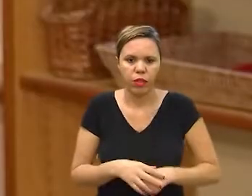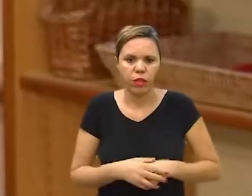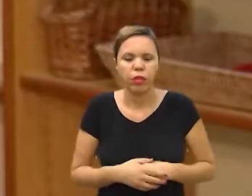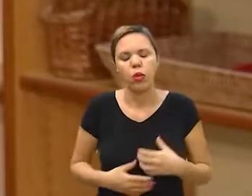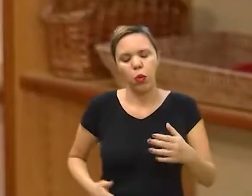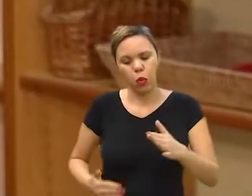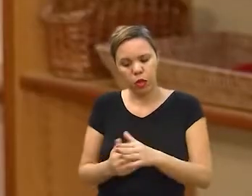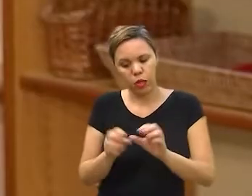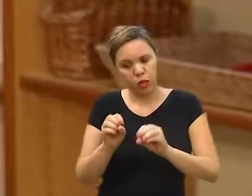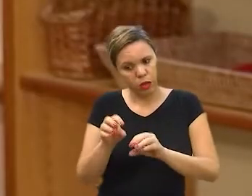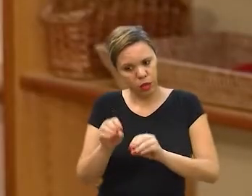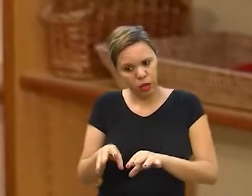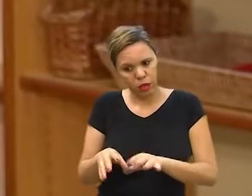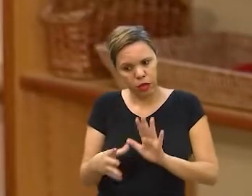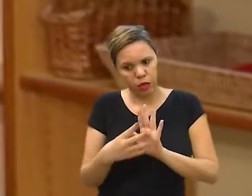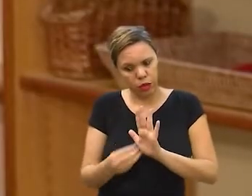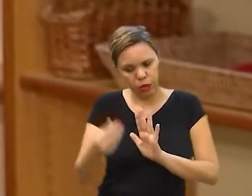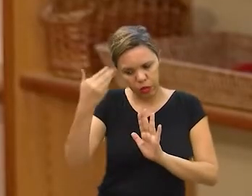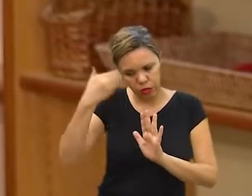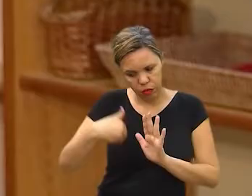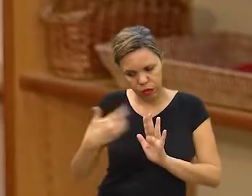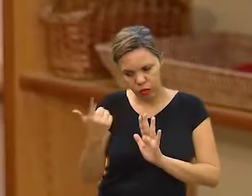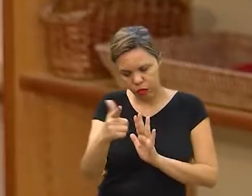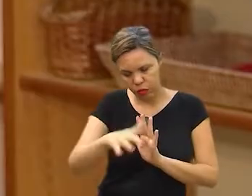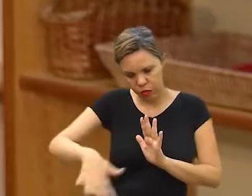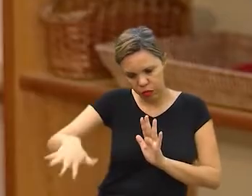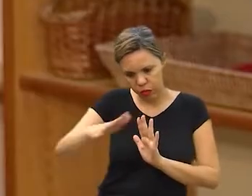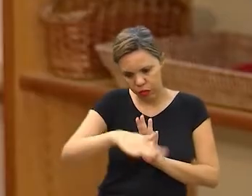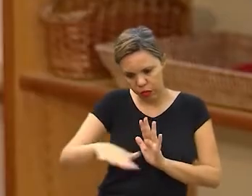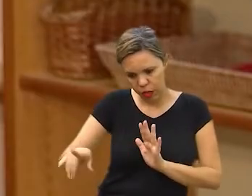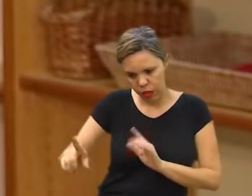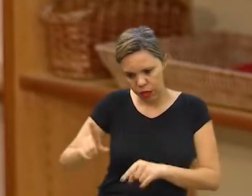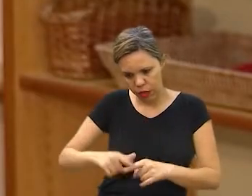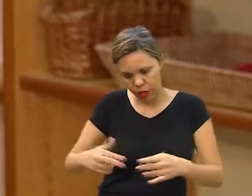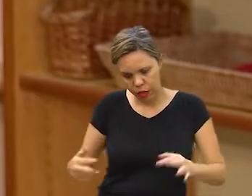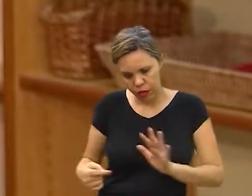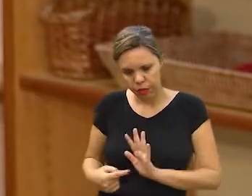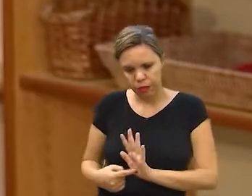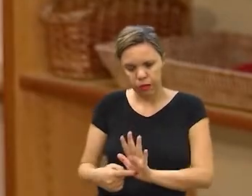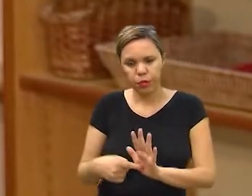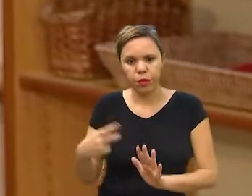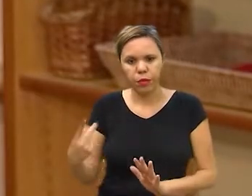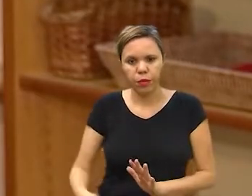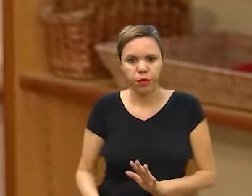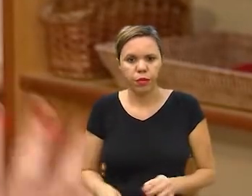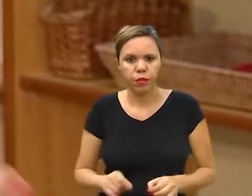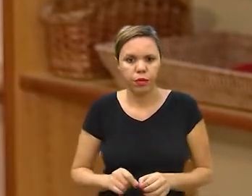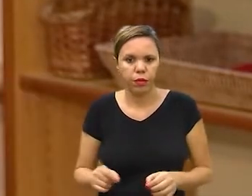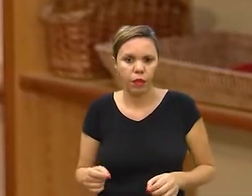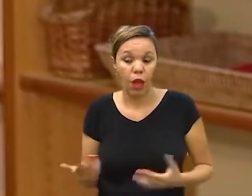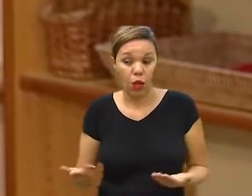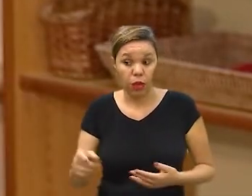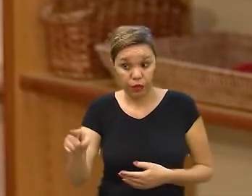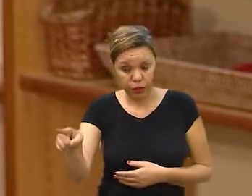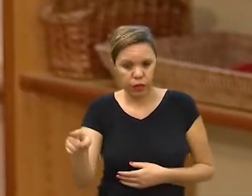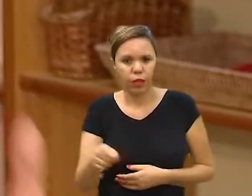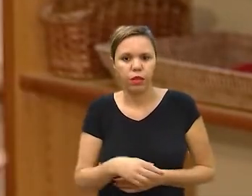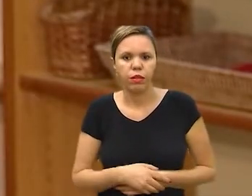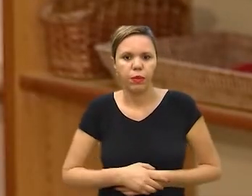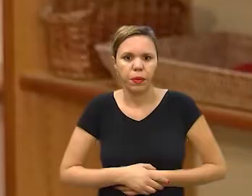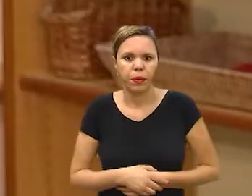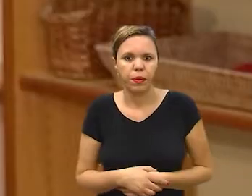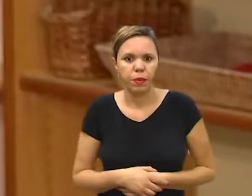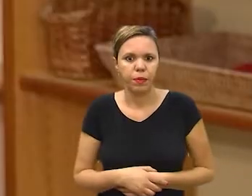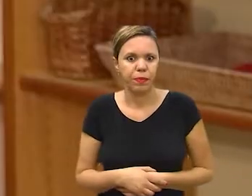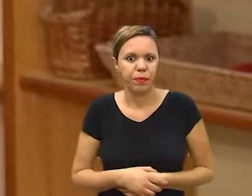o limitador como modelo para as outras crianças. Esse material ele apresentou, ele fala, agora é a sua vez. E aí a criança